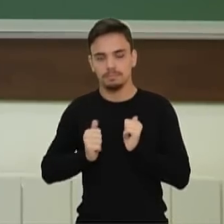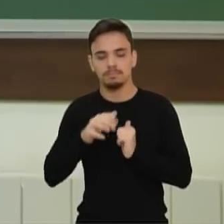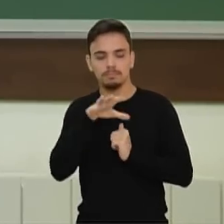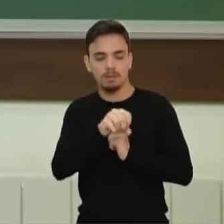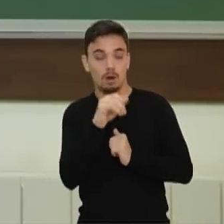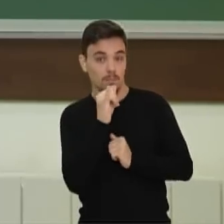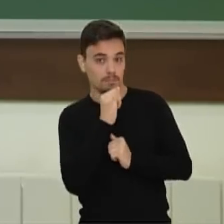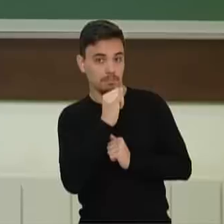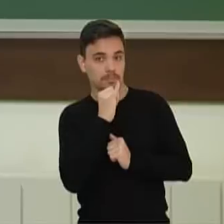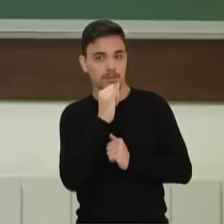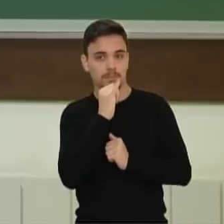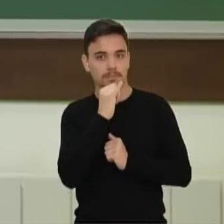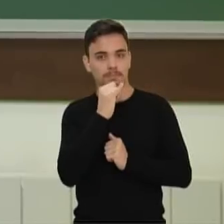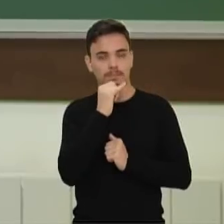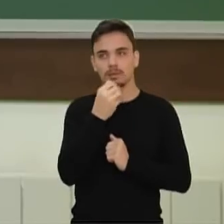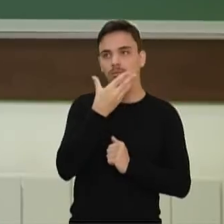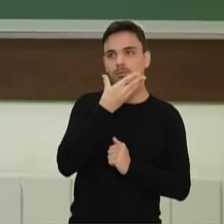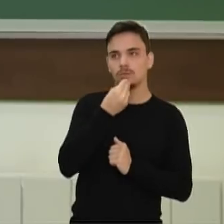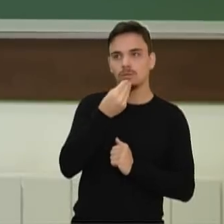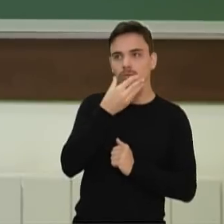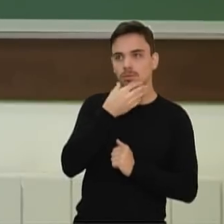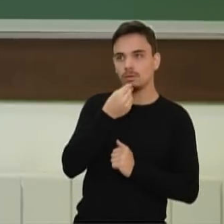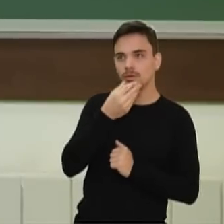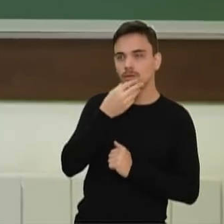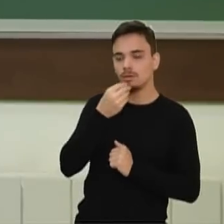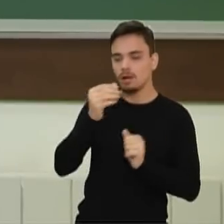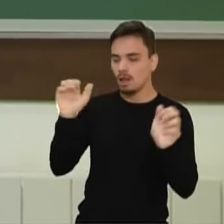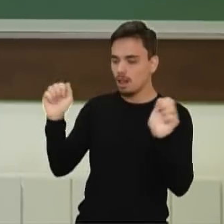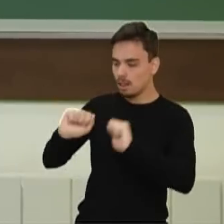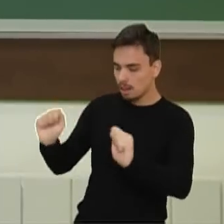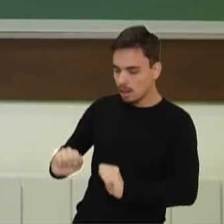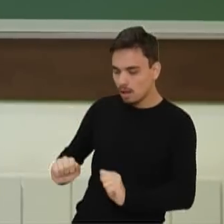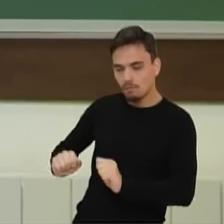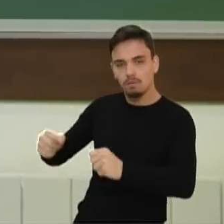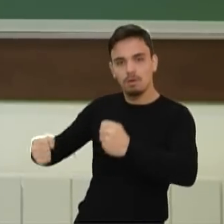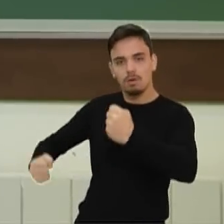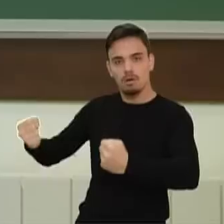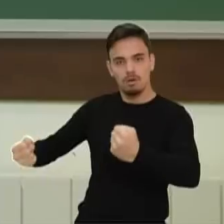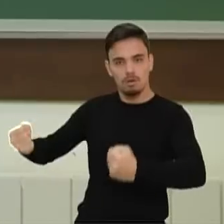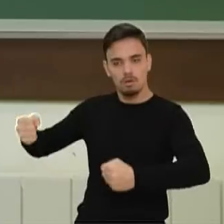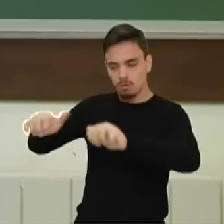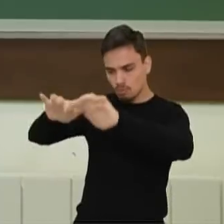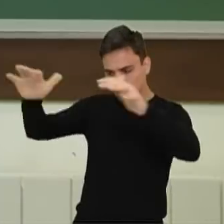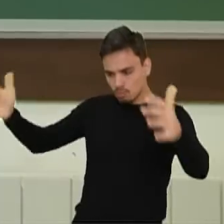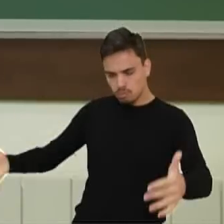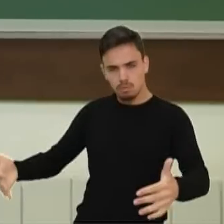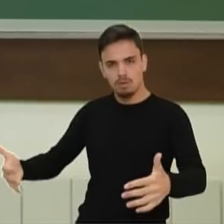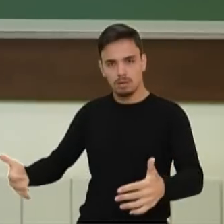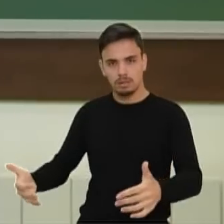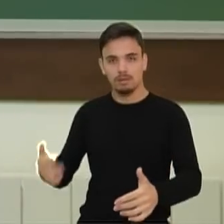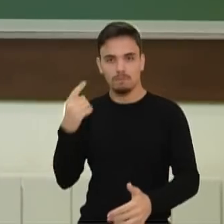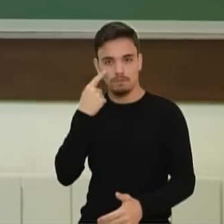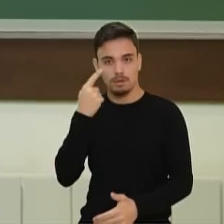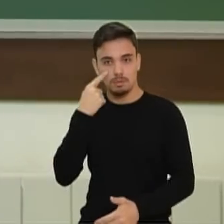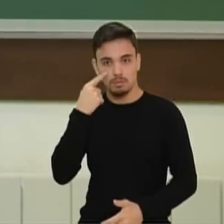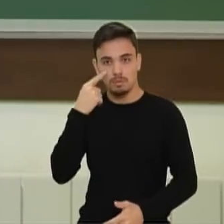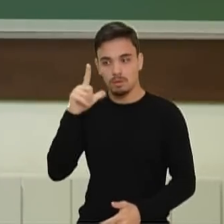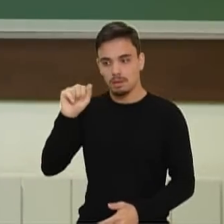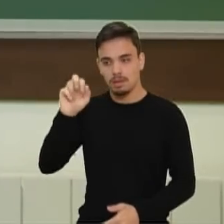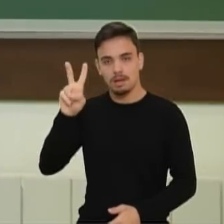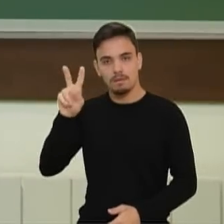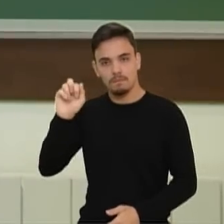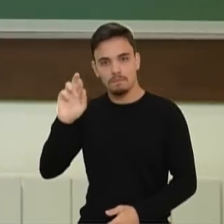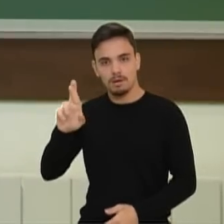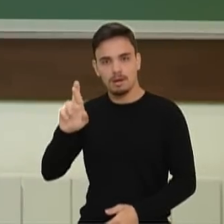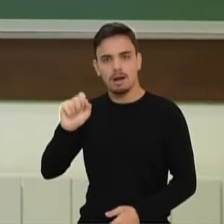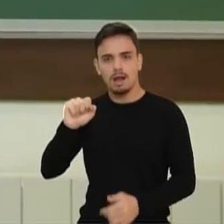por exemplo, o homem lavou o carro. Olha, ativo, o homem está fazendo a ação de lavar, não é verdade? Muito